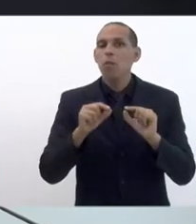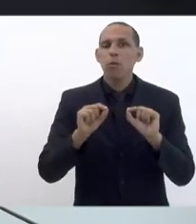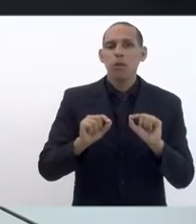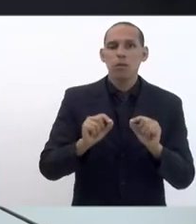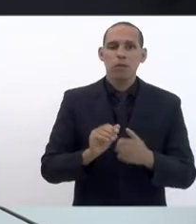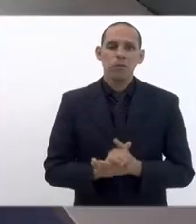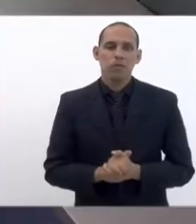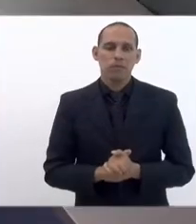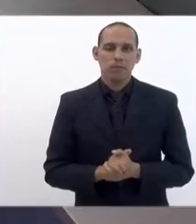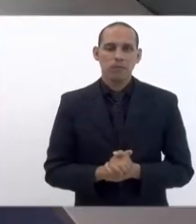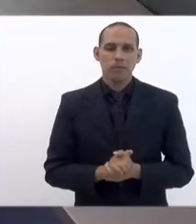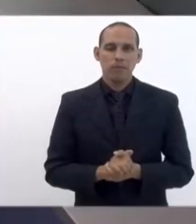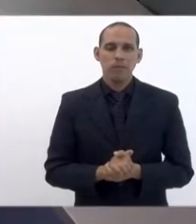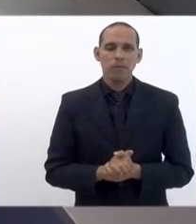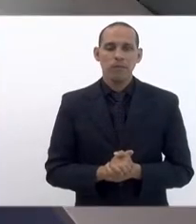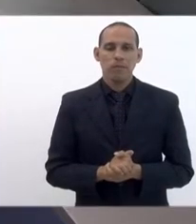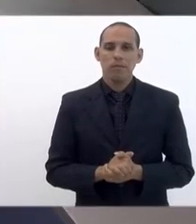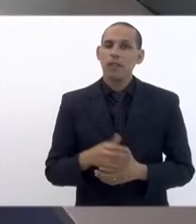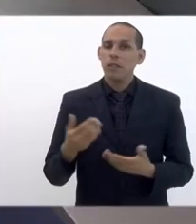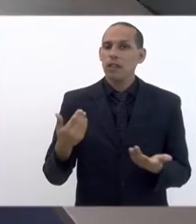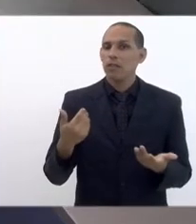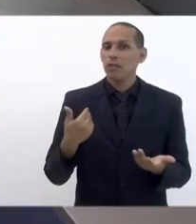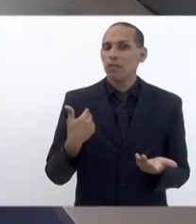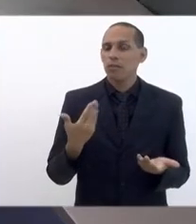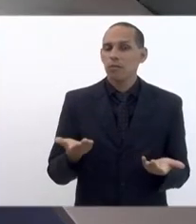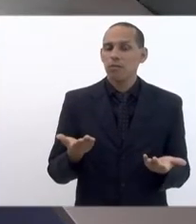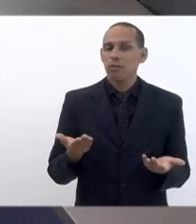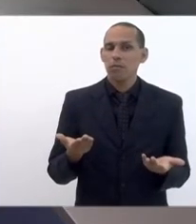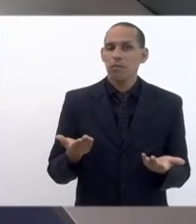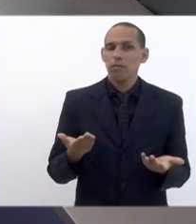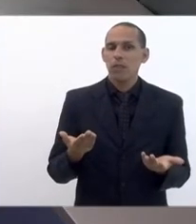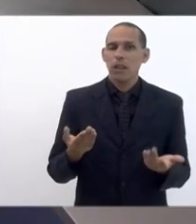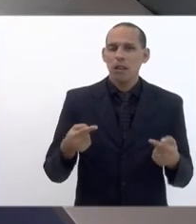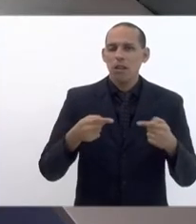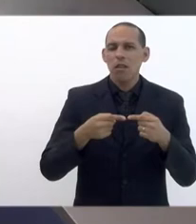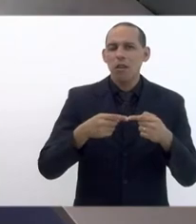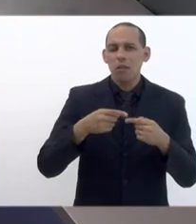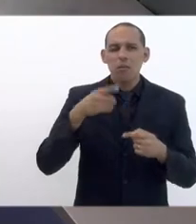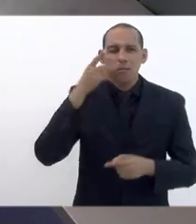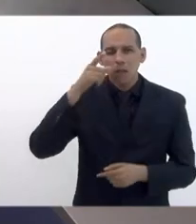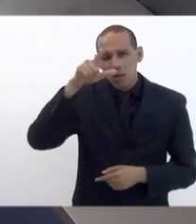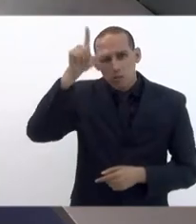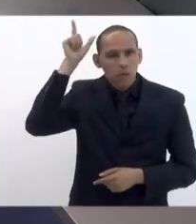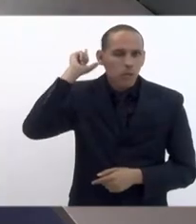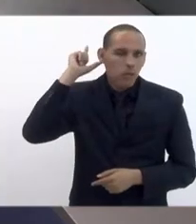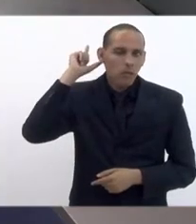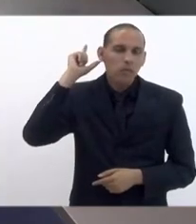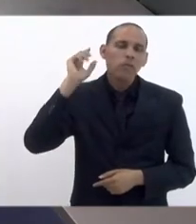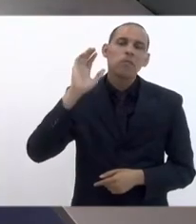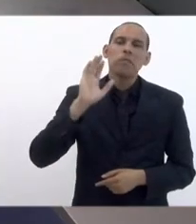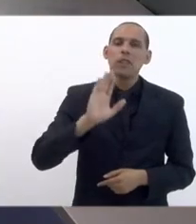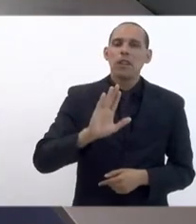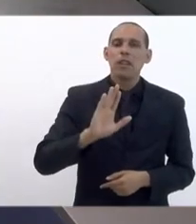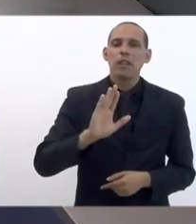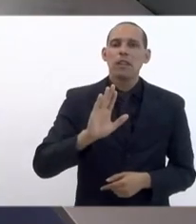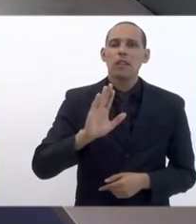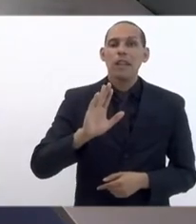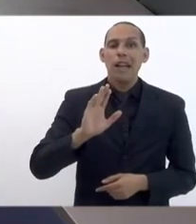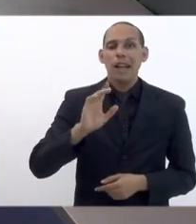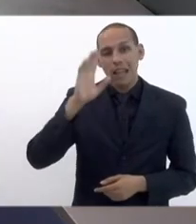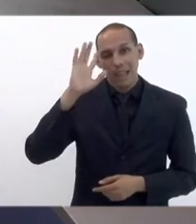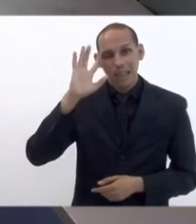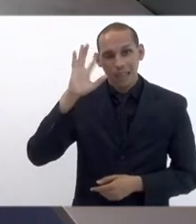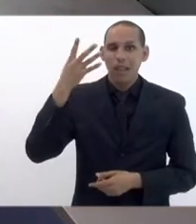Eu concedo o pedido de vista do deputado Luiz Paulo, mas eu só quero ler aqui, eu estou com um trechinho da decisão do TJ a respeito